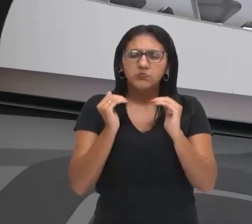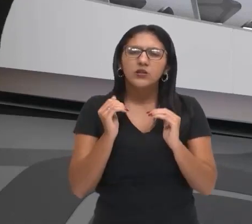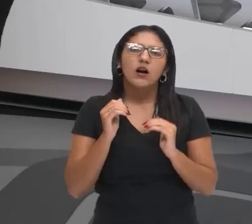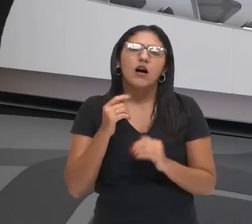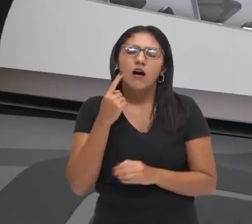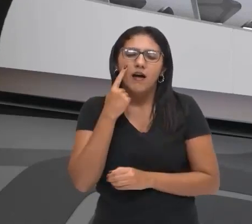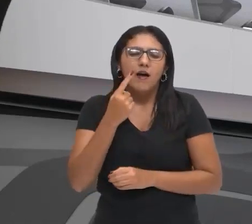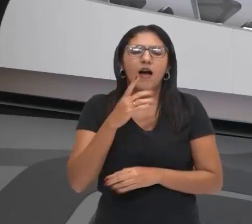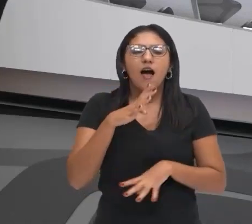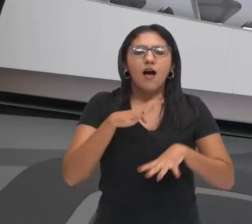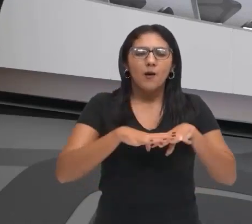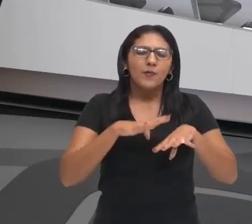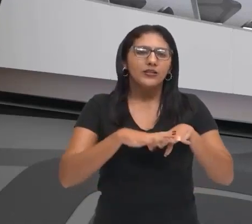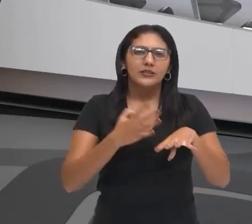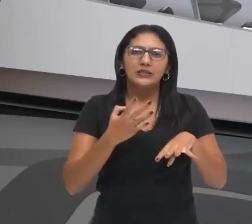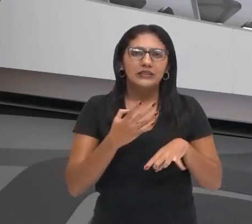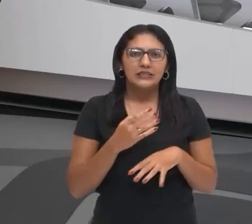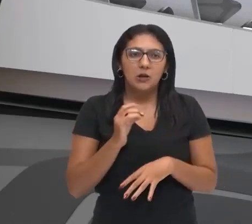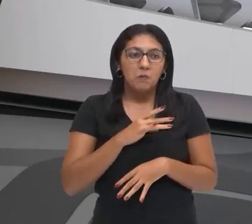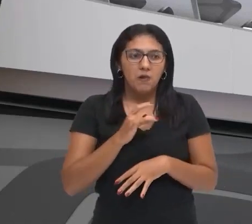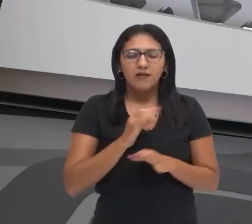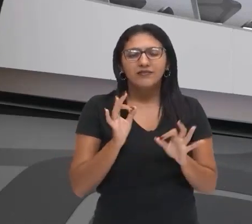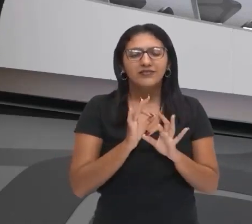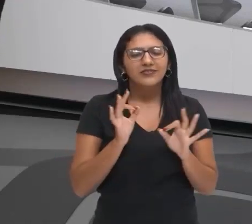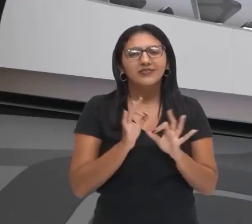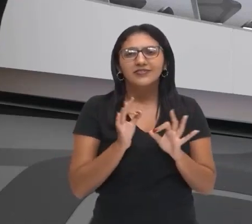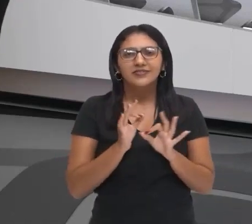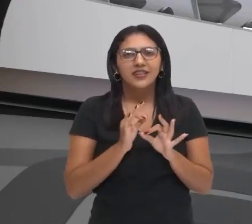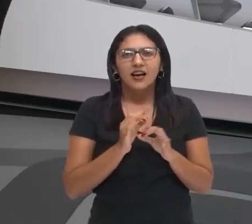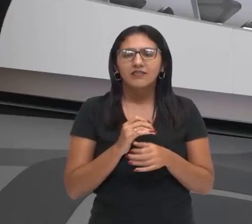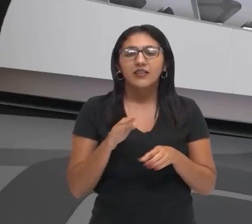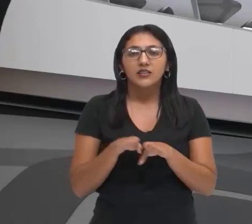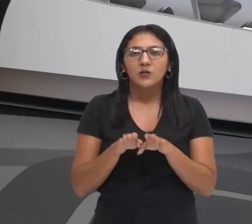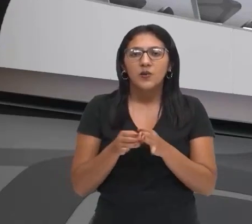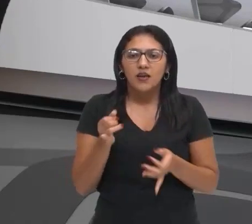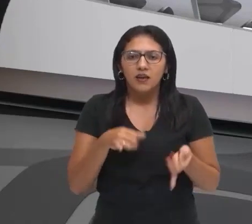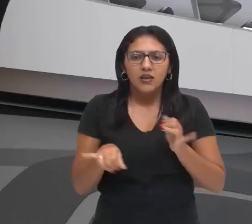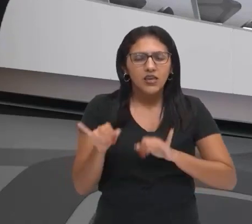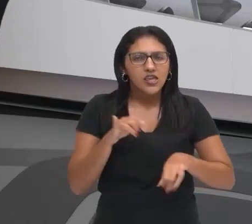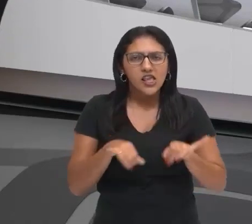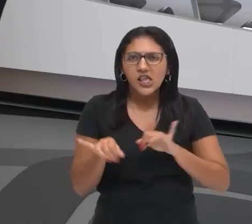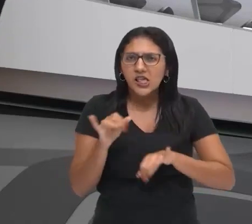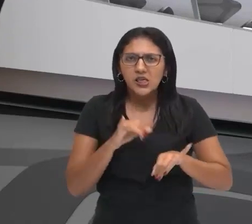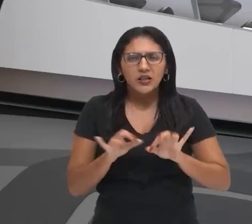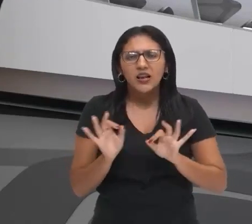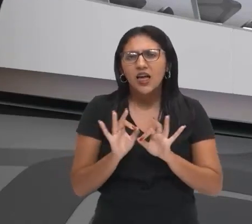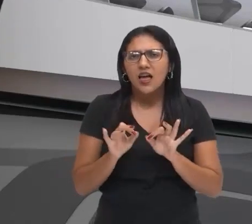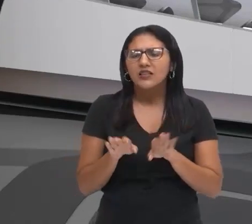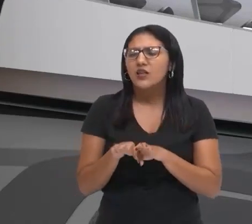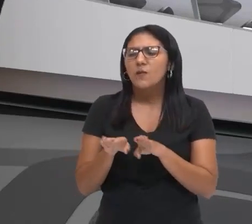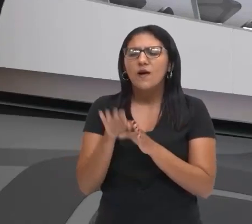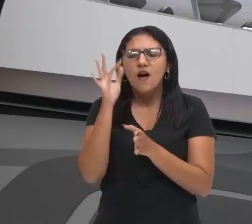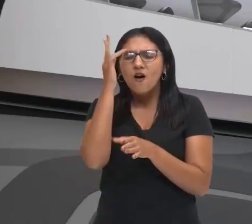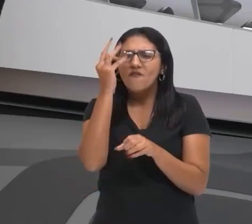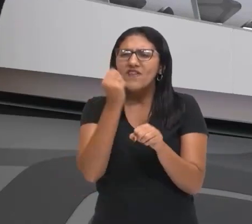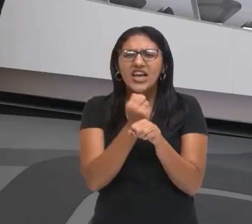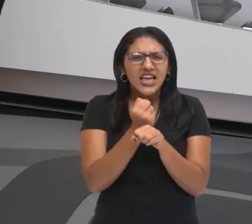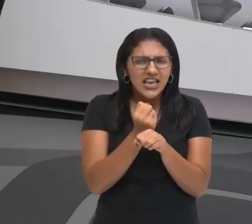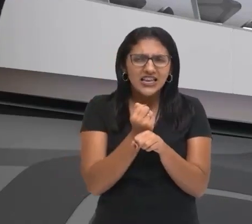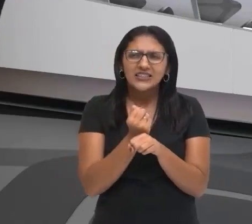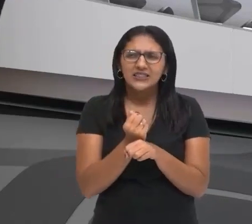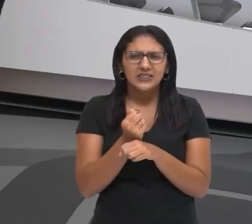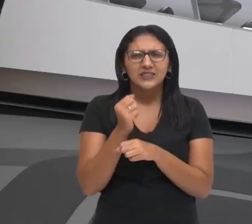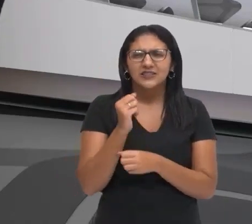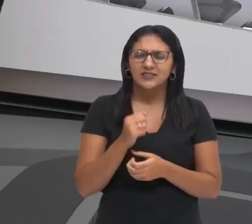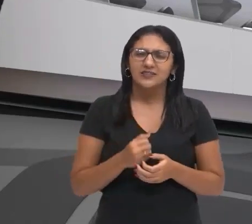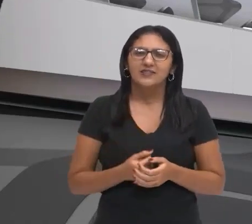ver que a matemática não é esse bicho de 7 cabeças, que química não é esse bicho de 7 cabeças, que física também não é esse bicho de 7